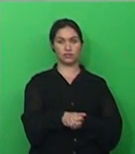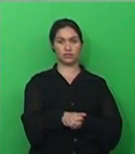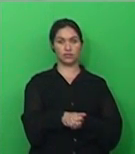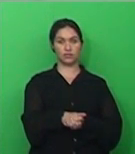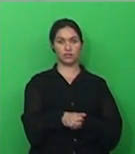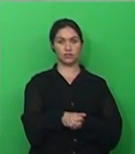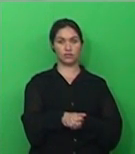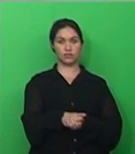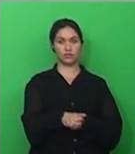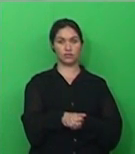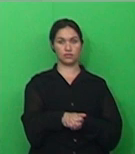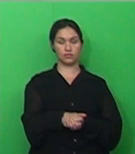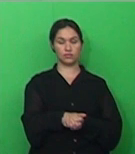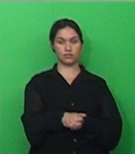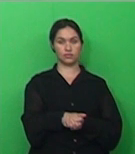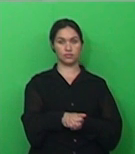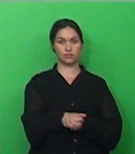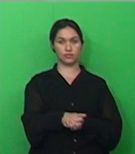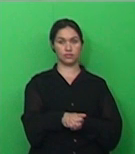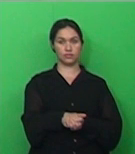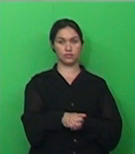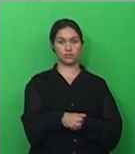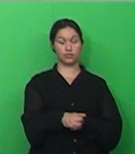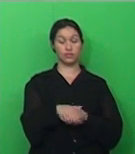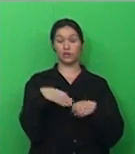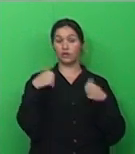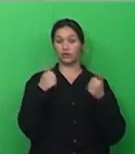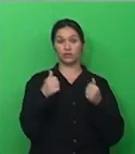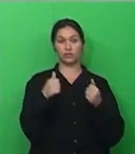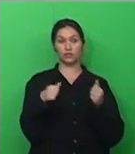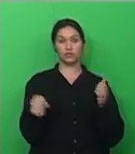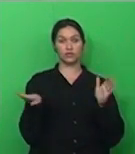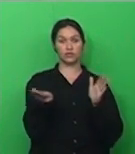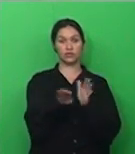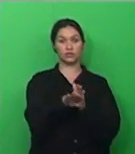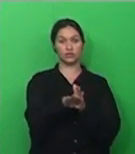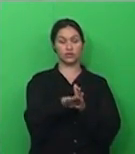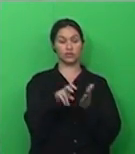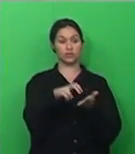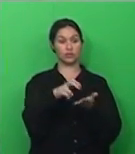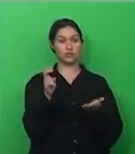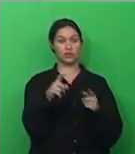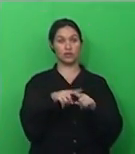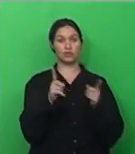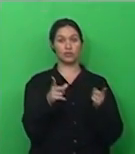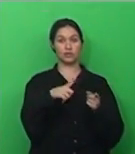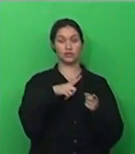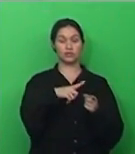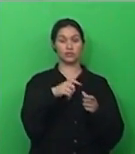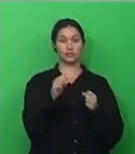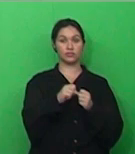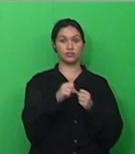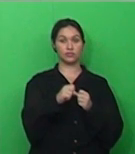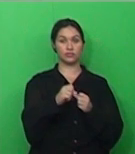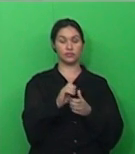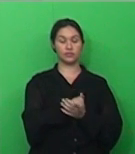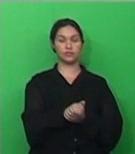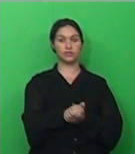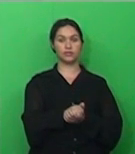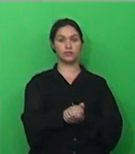mais cedo lá. É lógico que não precisaria. No entanto, nós temos que criar um mecanismo para evitar que isso aconteça. Fala, vereador, pode ficar à